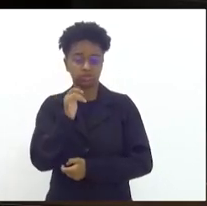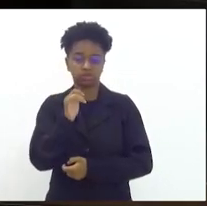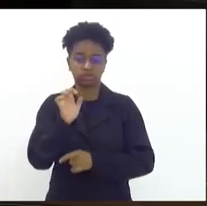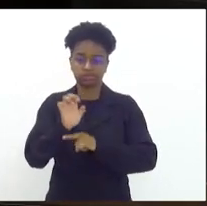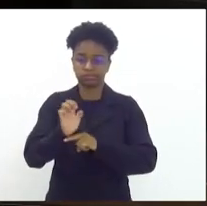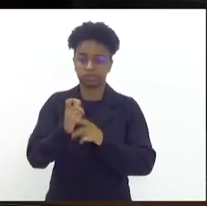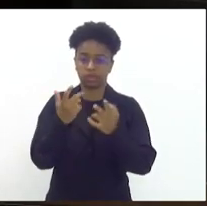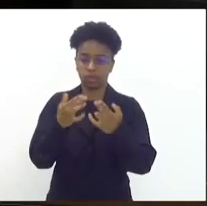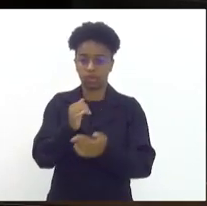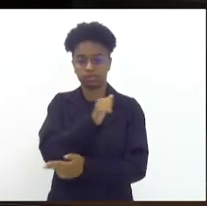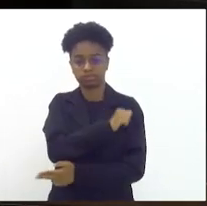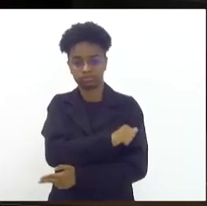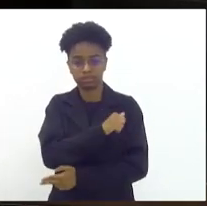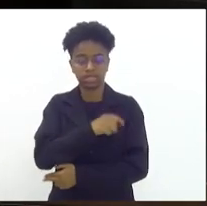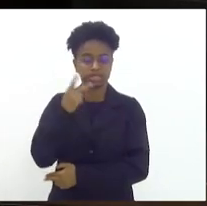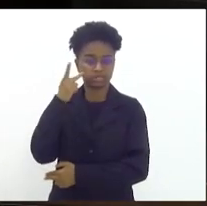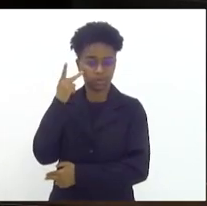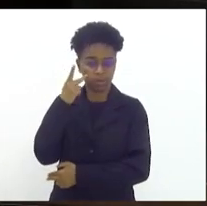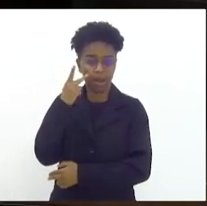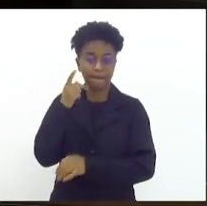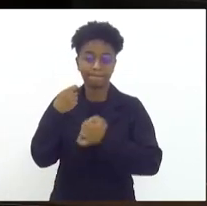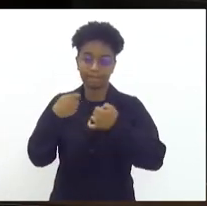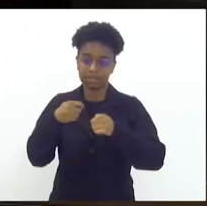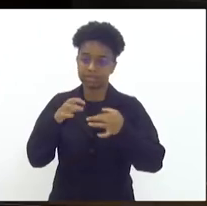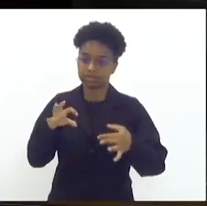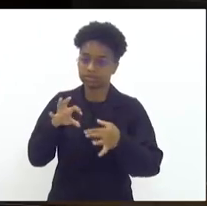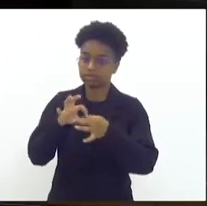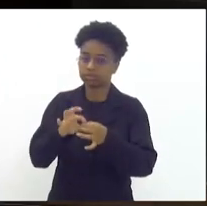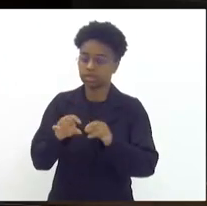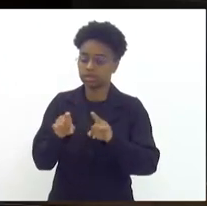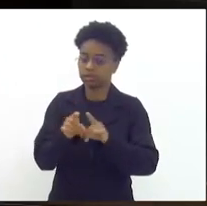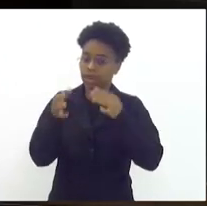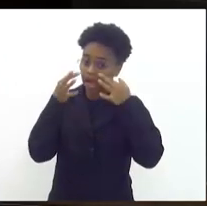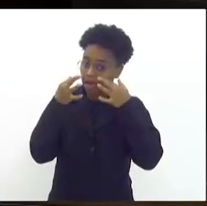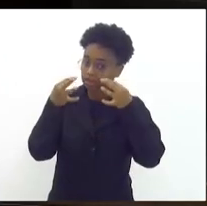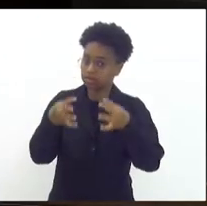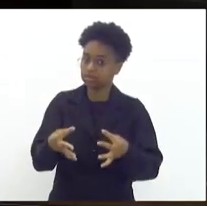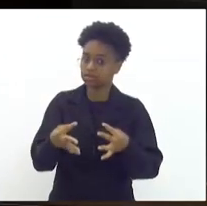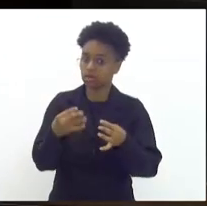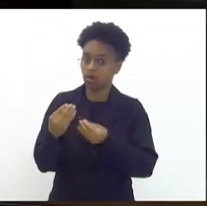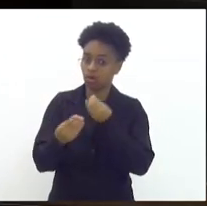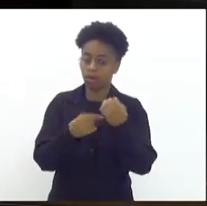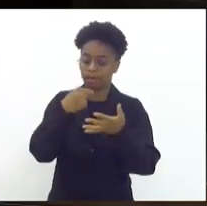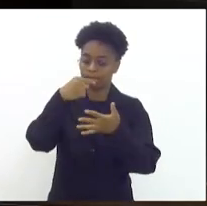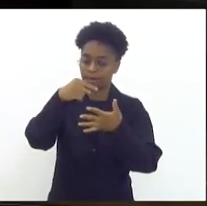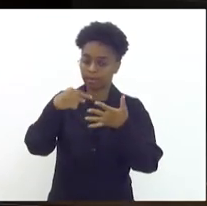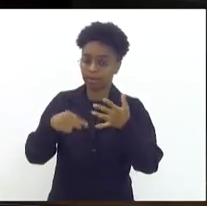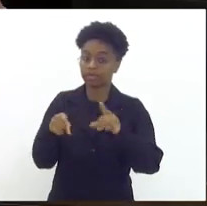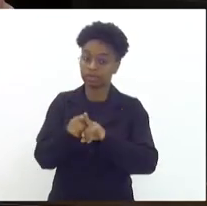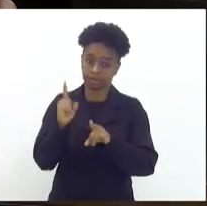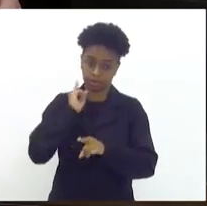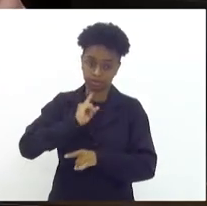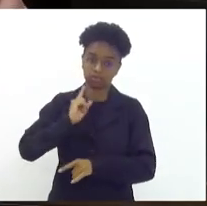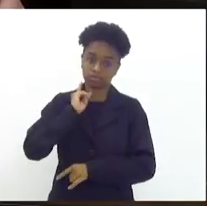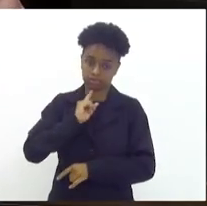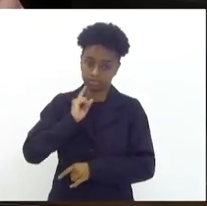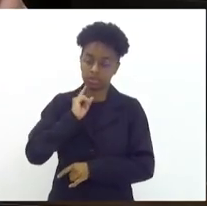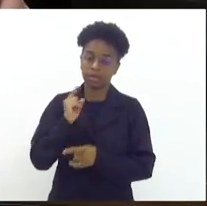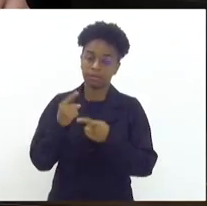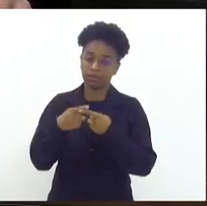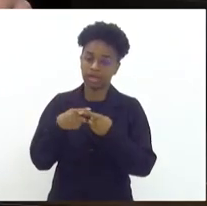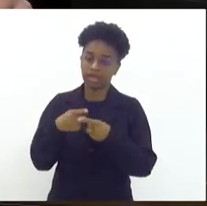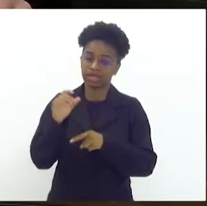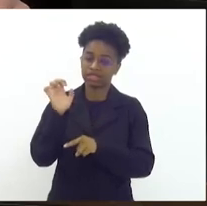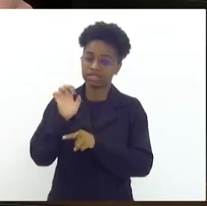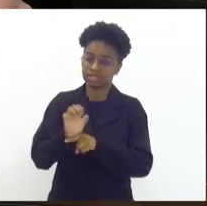tem naturalmente uma proximidade tem que se unir e prestar atenção Nessas questões Minas Gerais também né apesar de ser